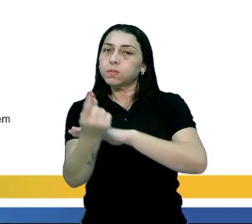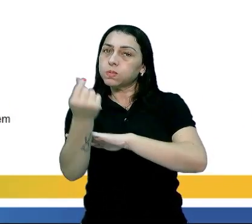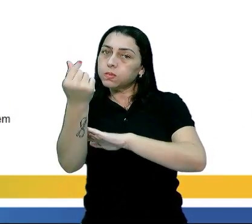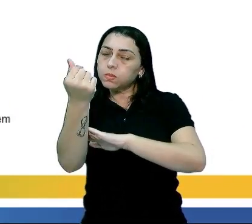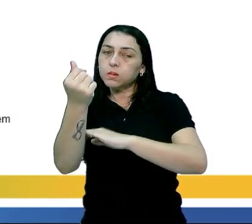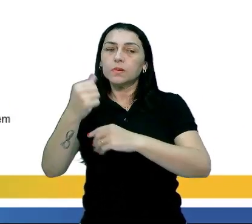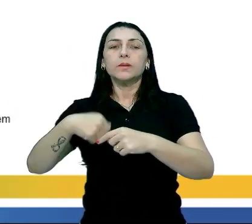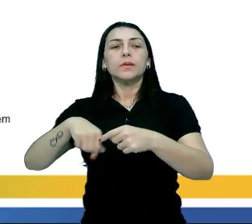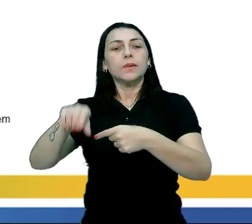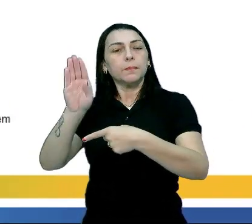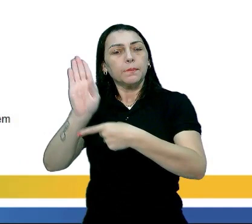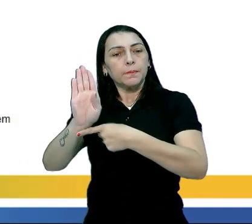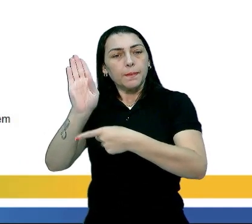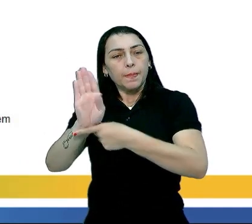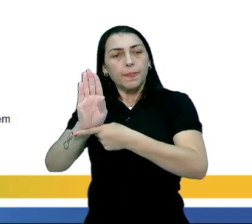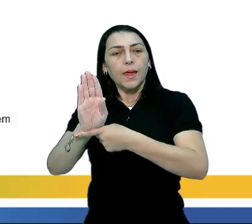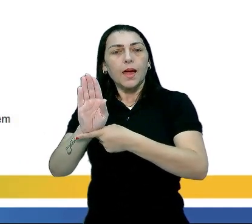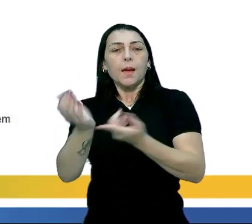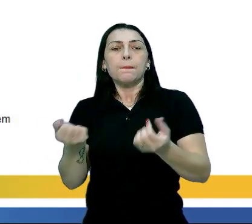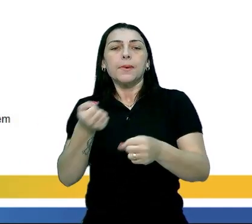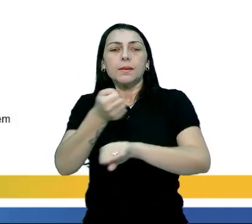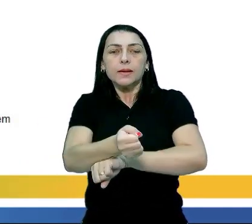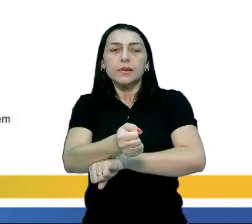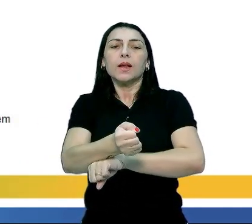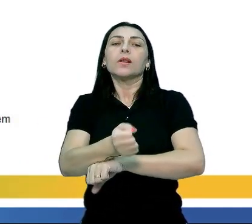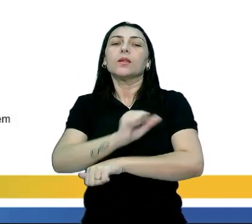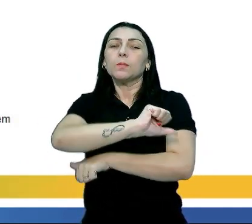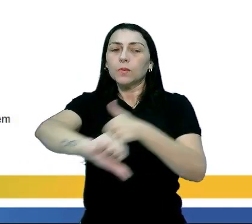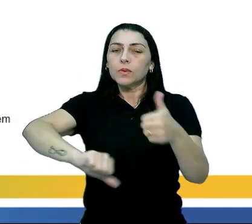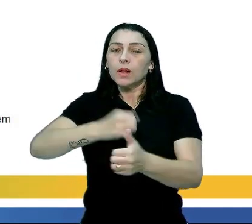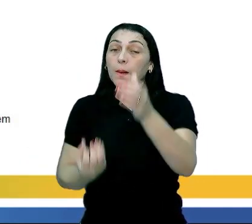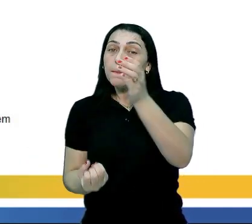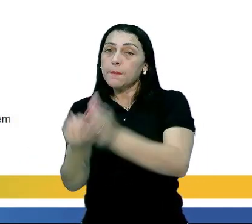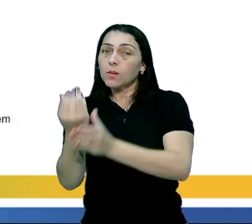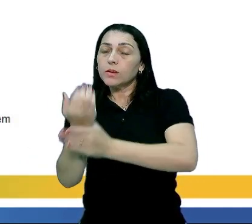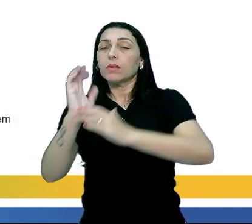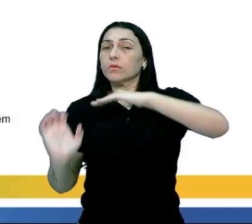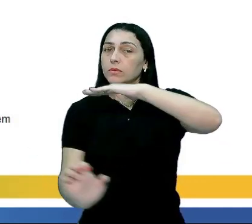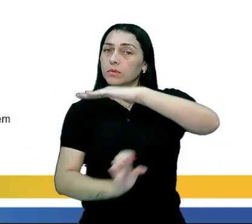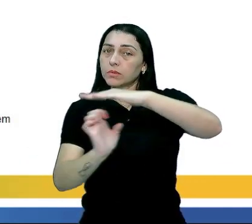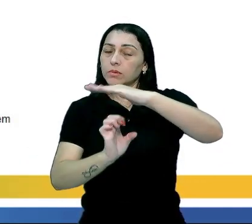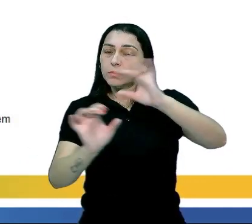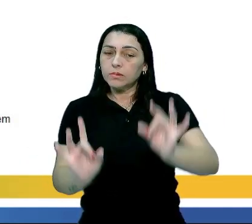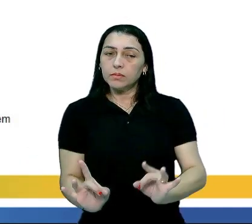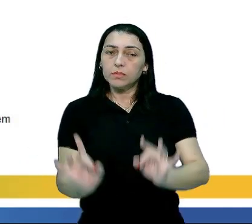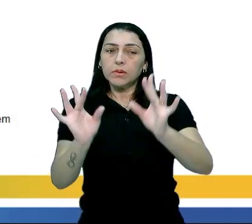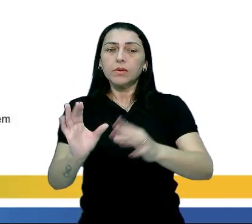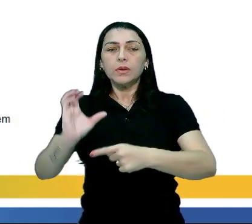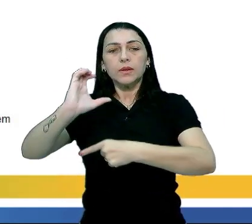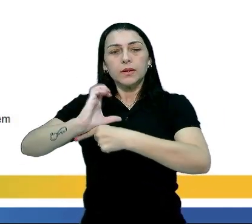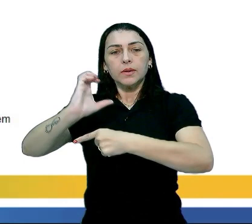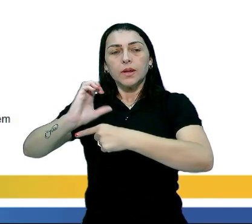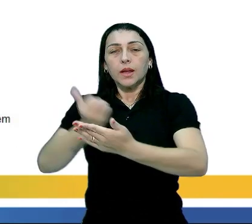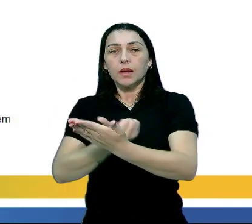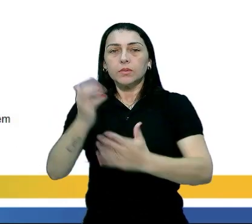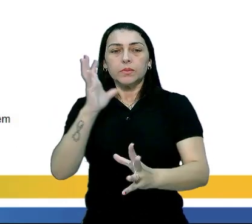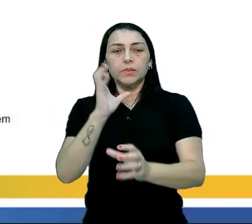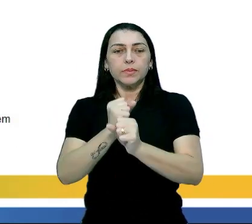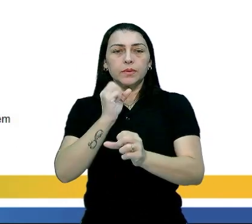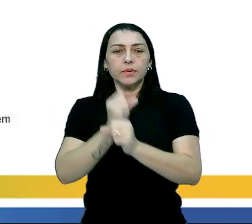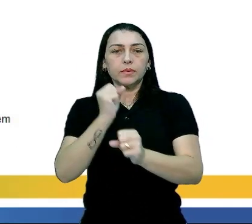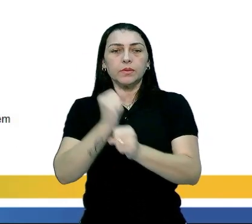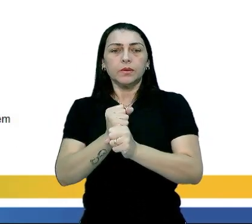de capital. B, a implementação da flexibilidade produtiva e comercial.